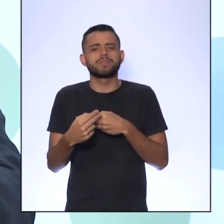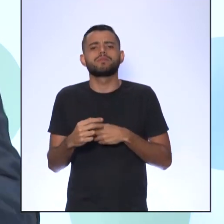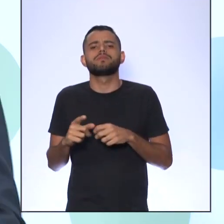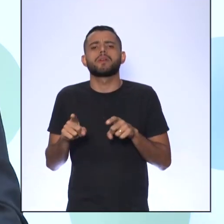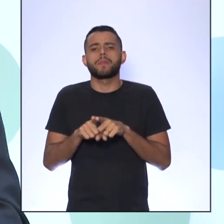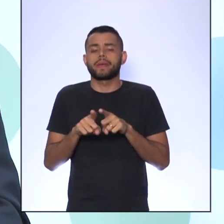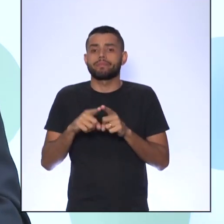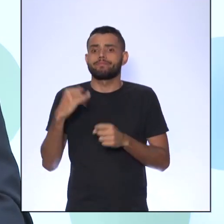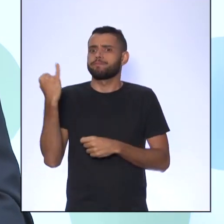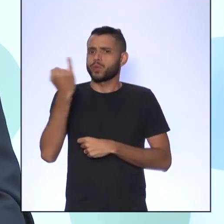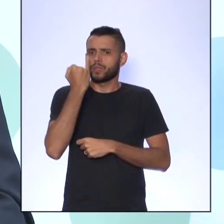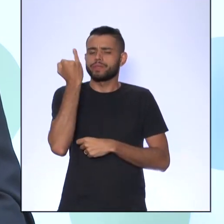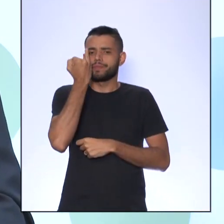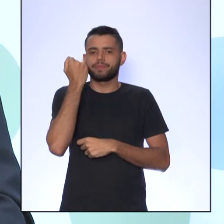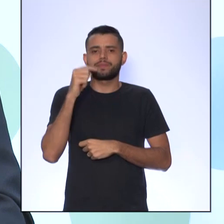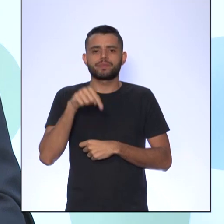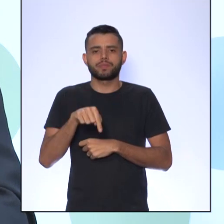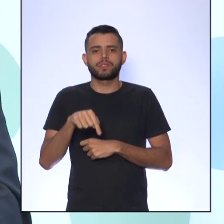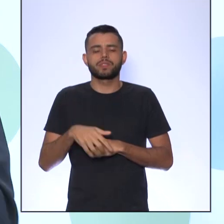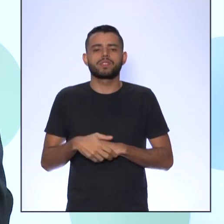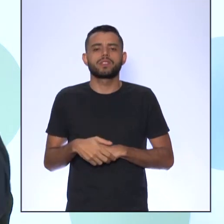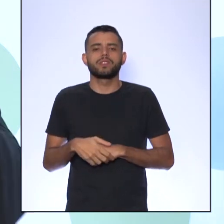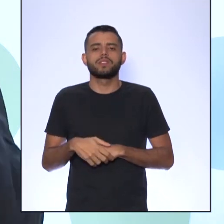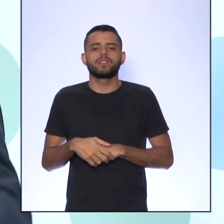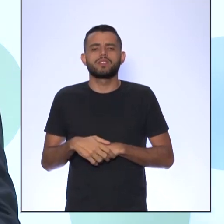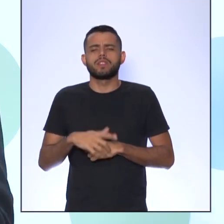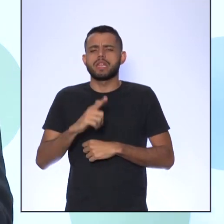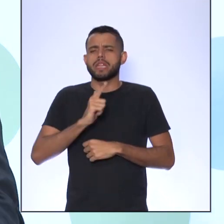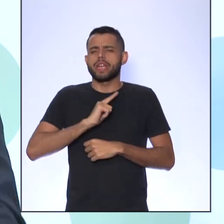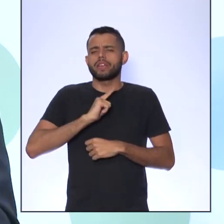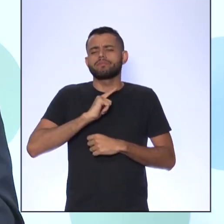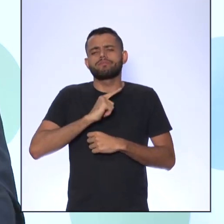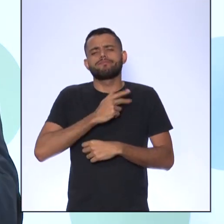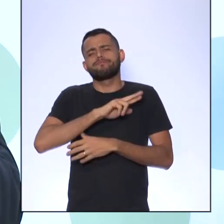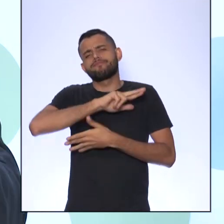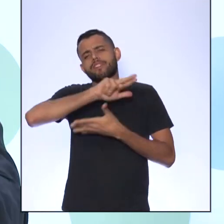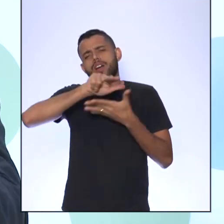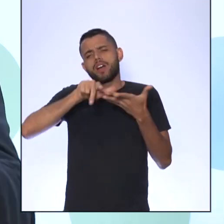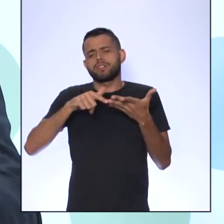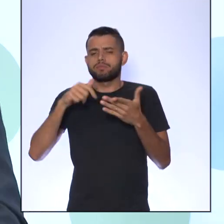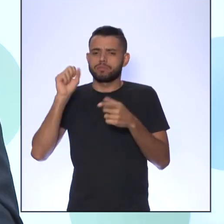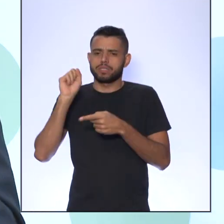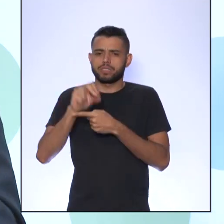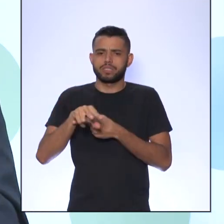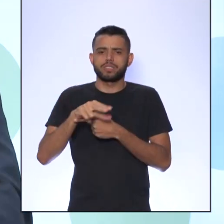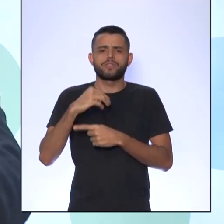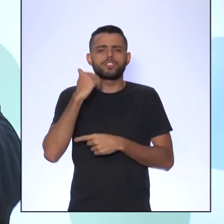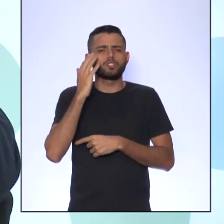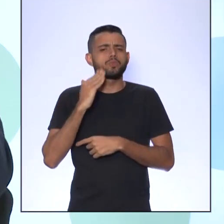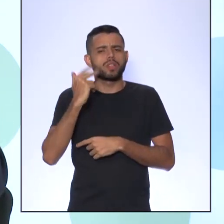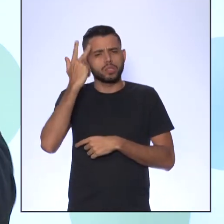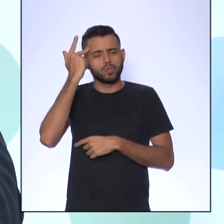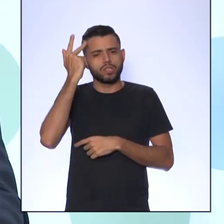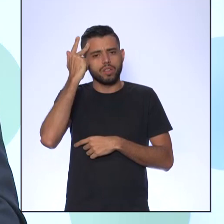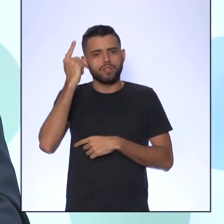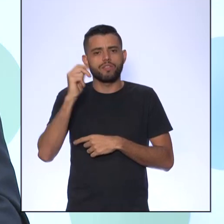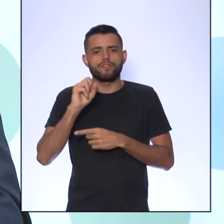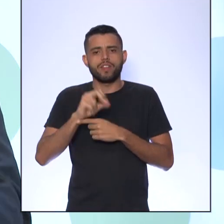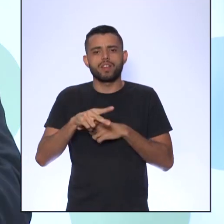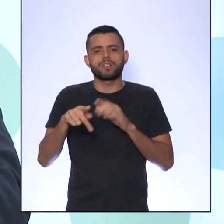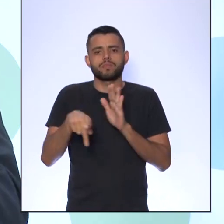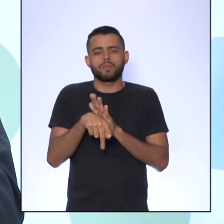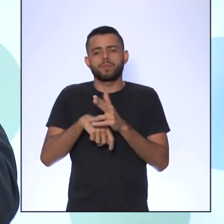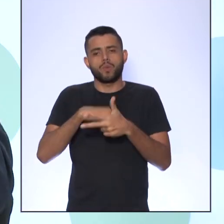extrema relevância, né, ela oferece diversas formas de ingresso. O vestibular tradicional, vagas reservadas pelo